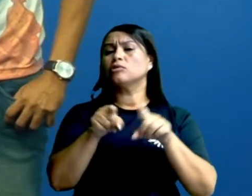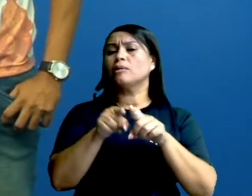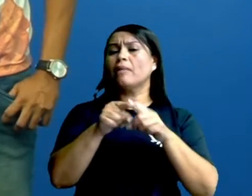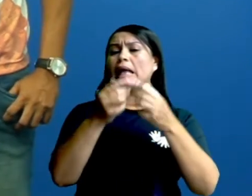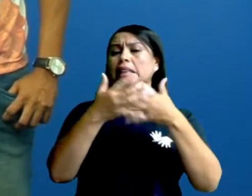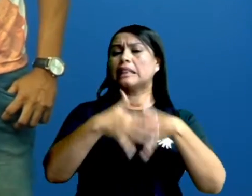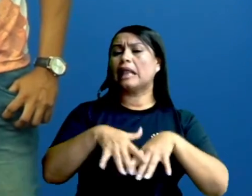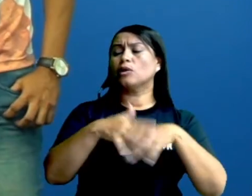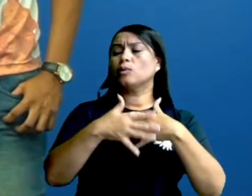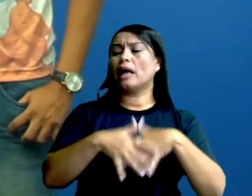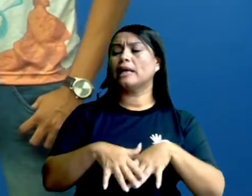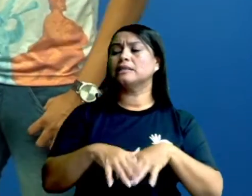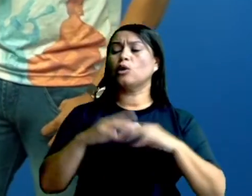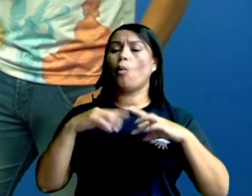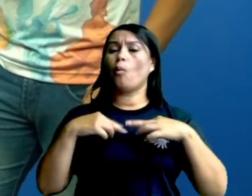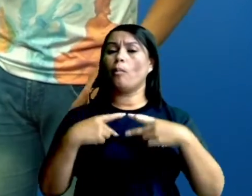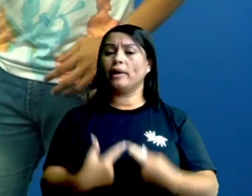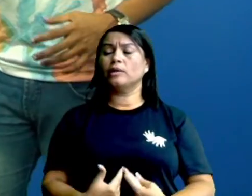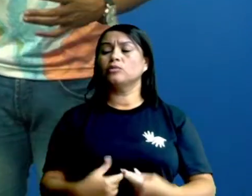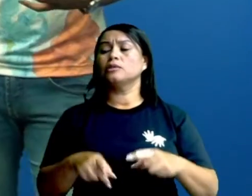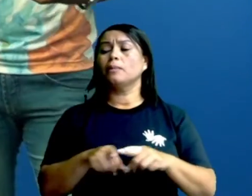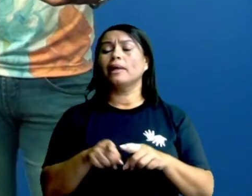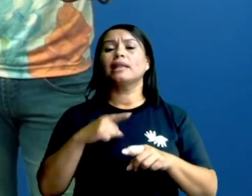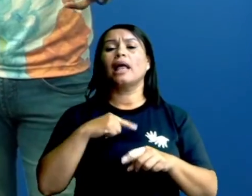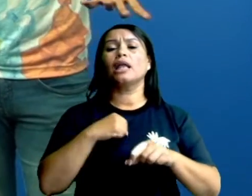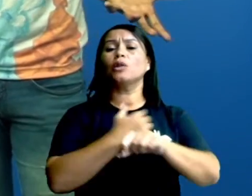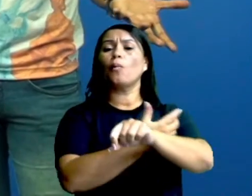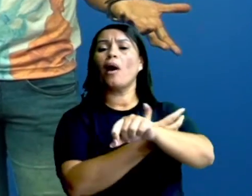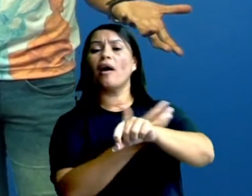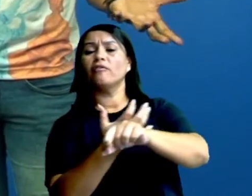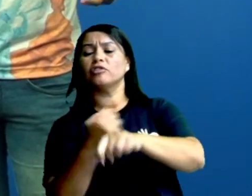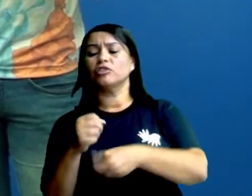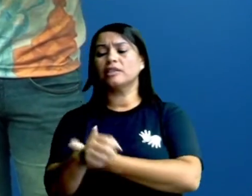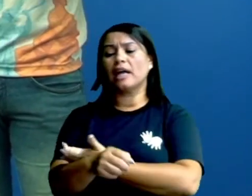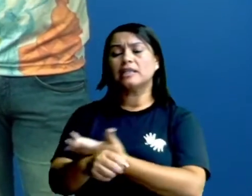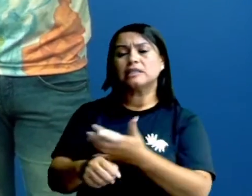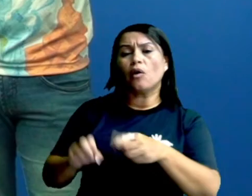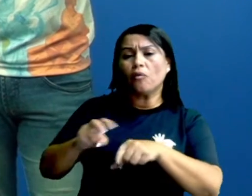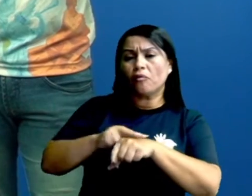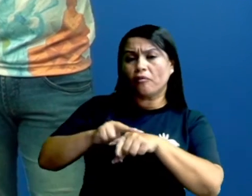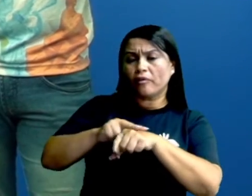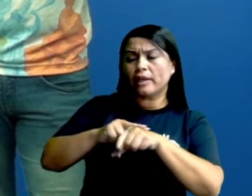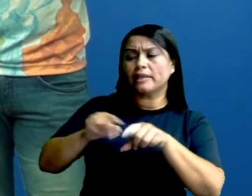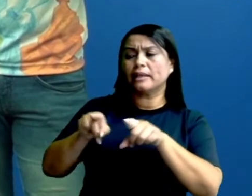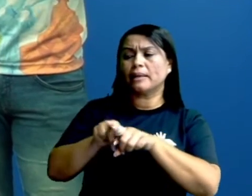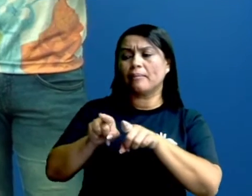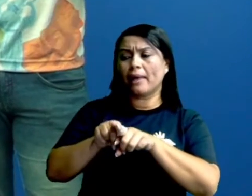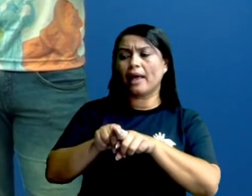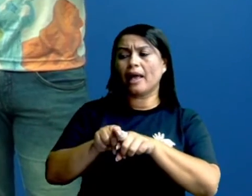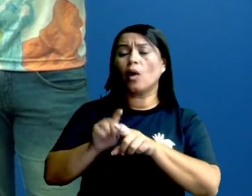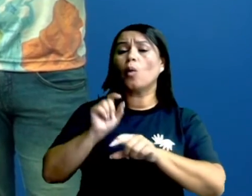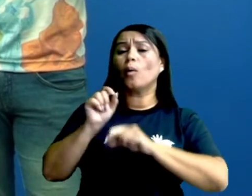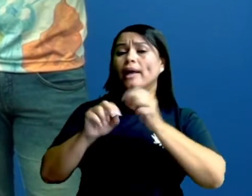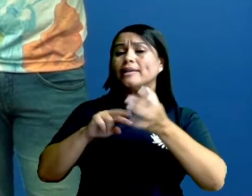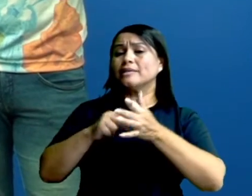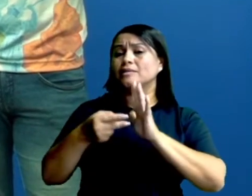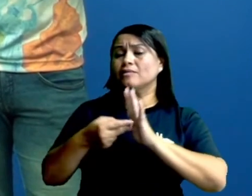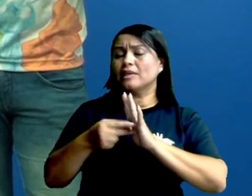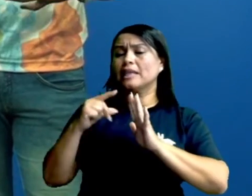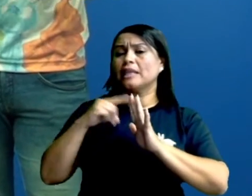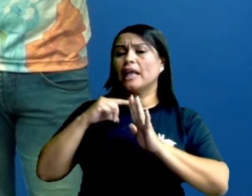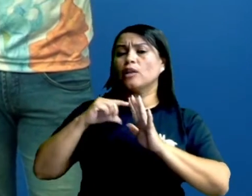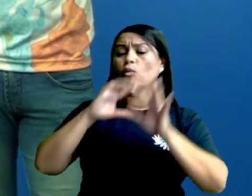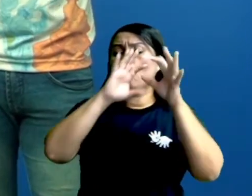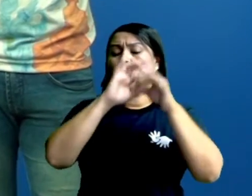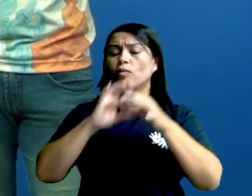e humanos. Em relação à vegetação, como vocês sabem, a vegetação ela responde diretamente ao contexto climático,